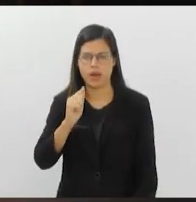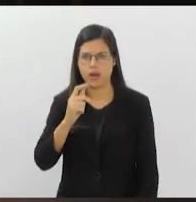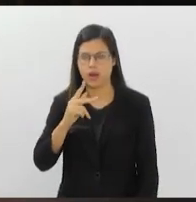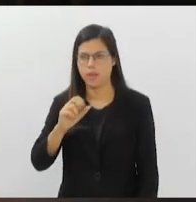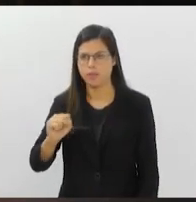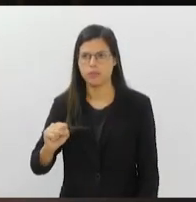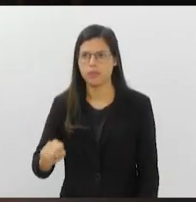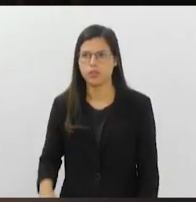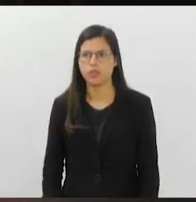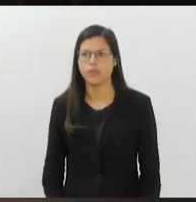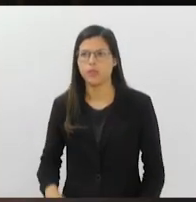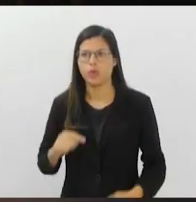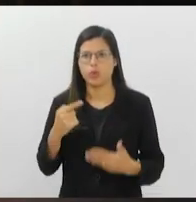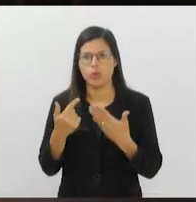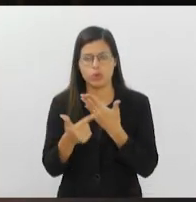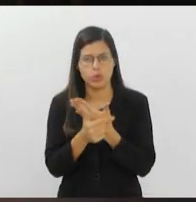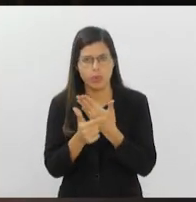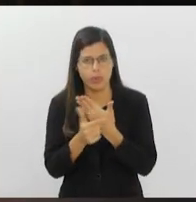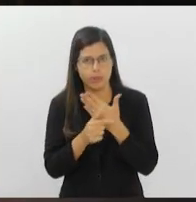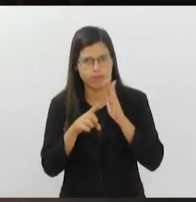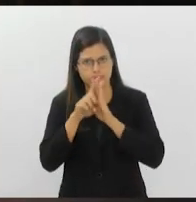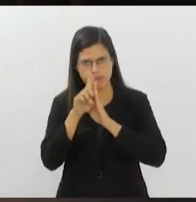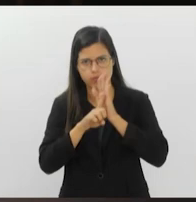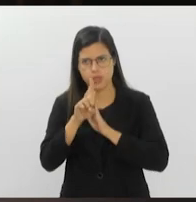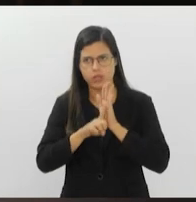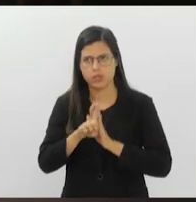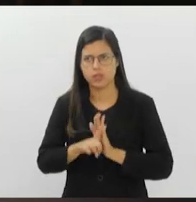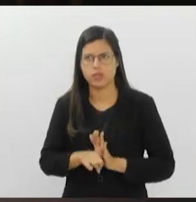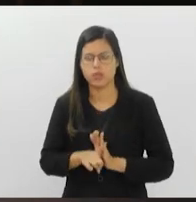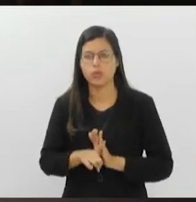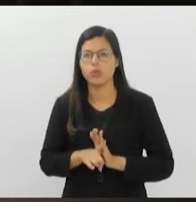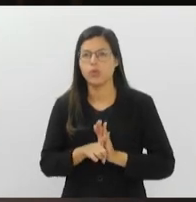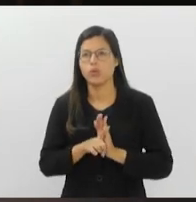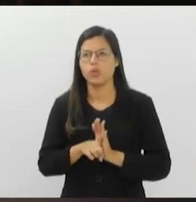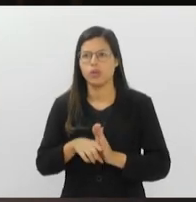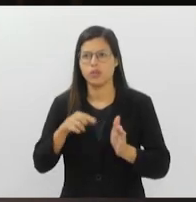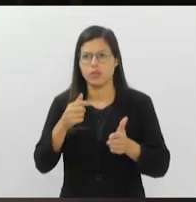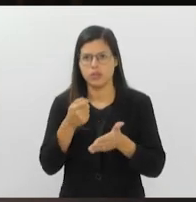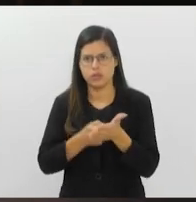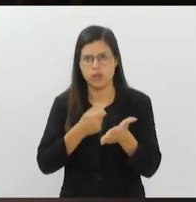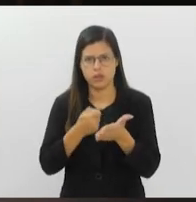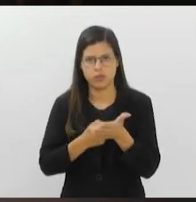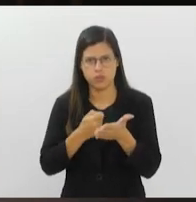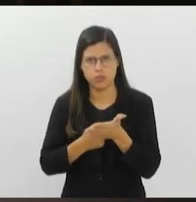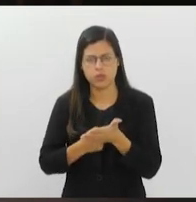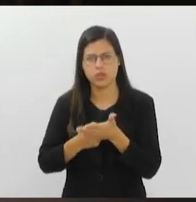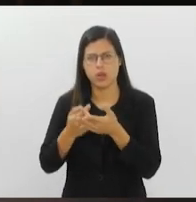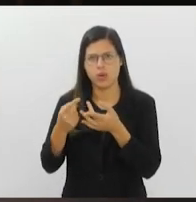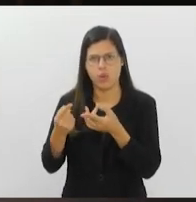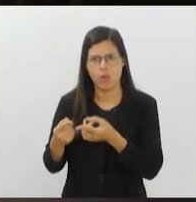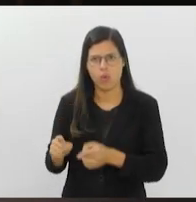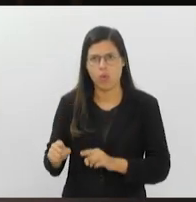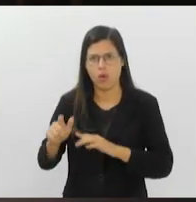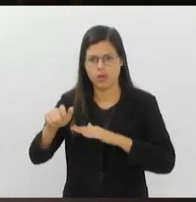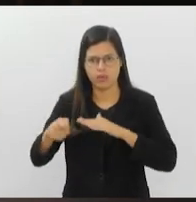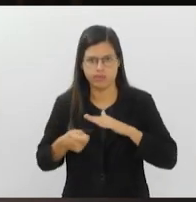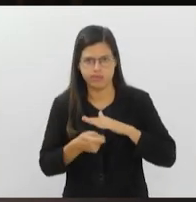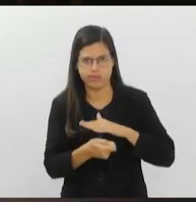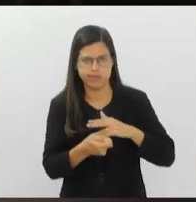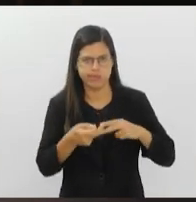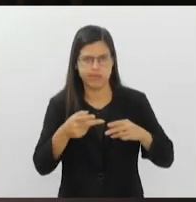o papel nosso, dos pesquisadores intelectuais orgânicos da luta antimanicomial, como eu, é